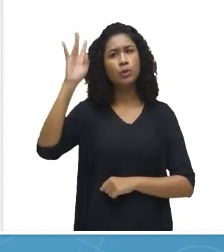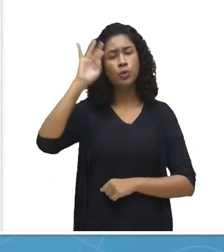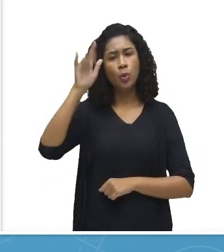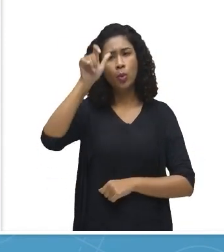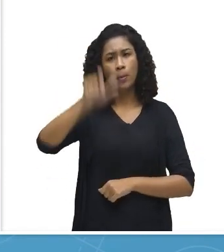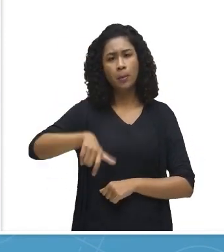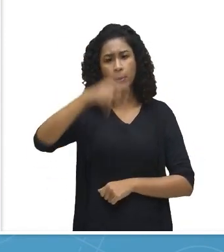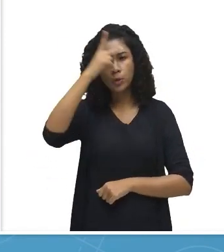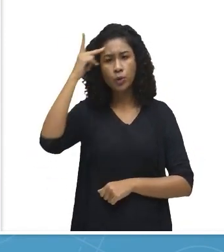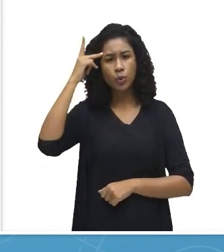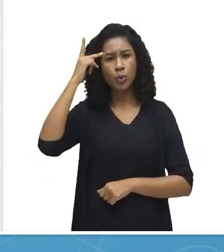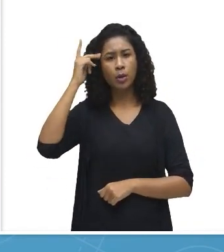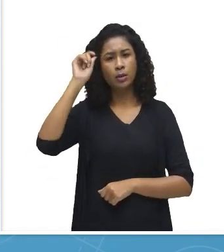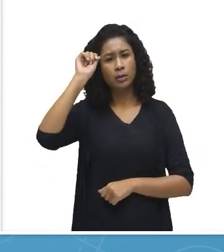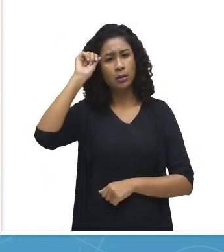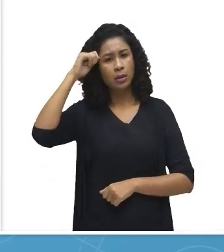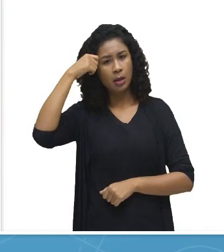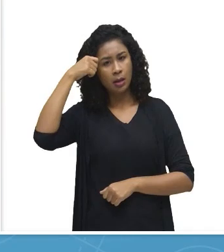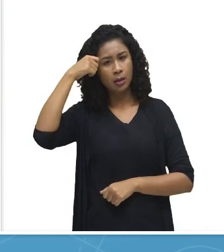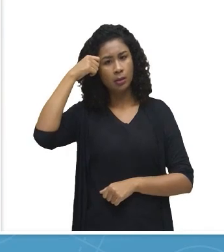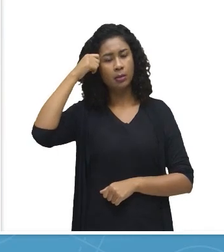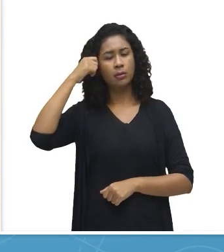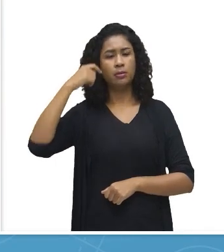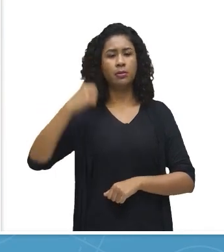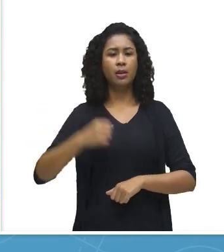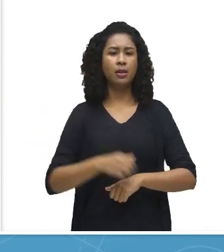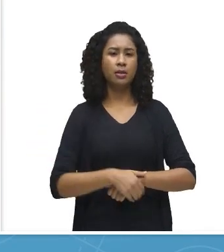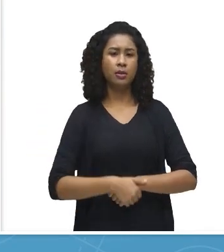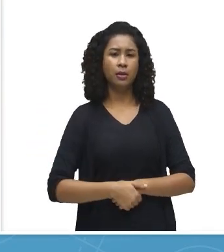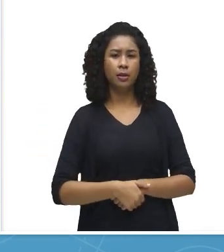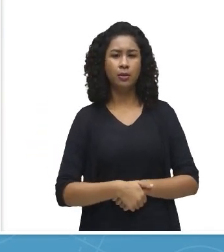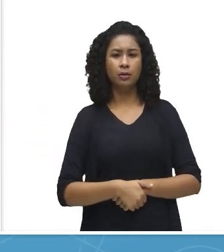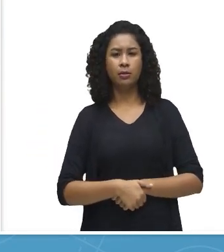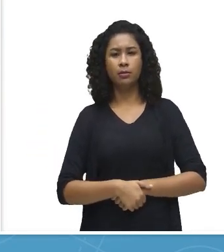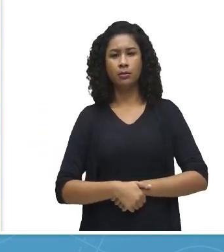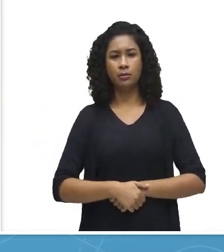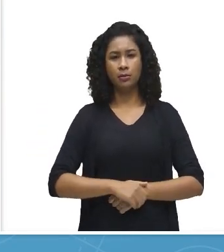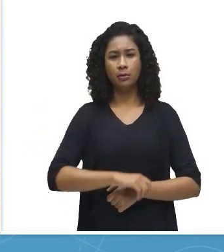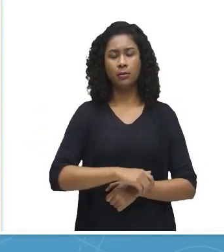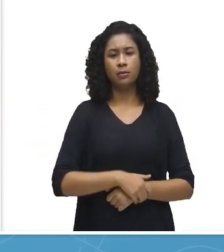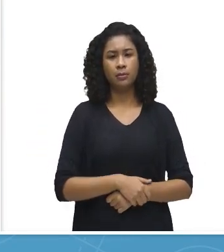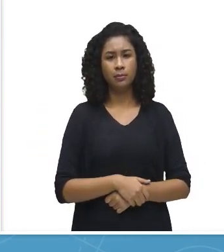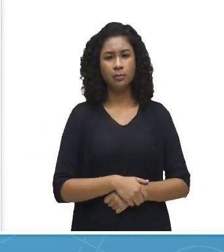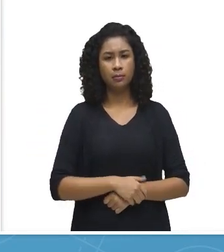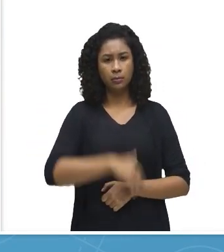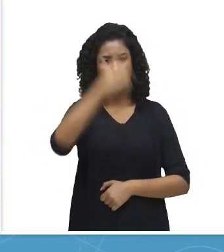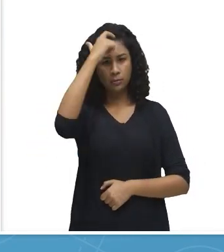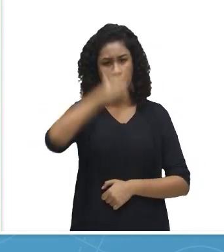negro a partir da sua dignidade humana, né?